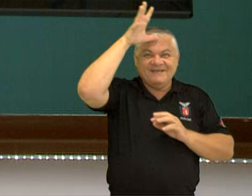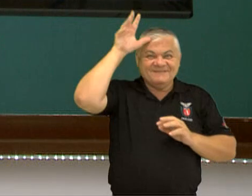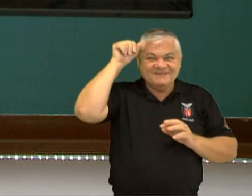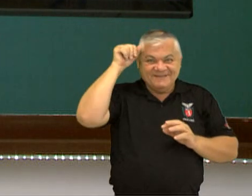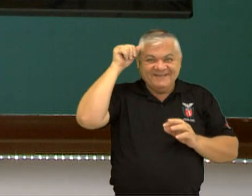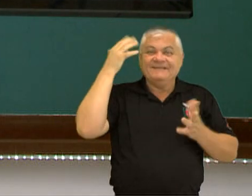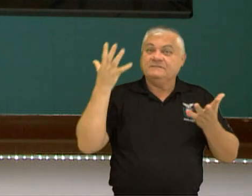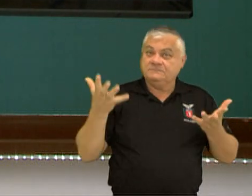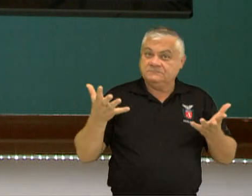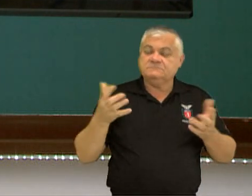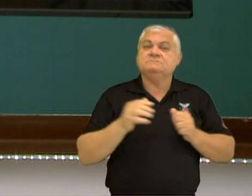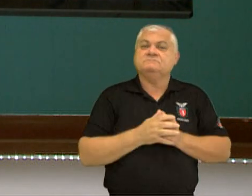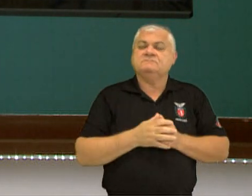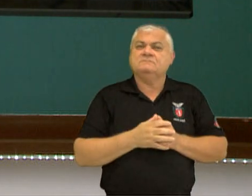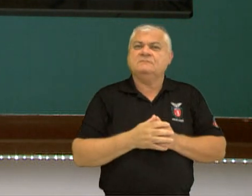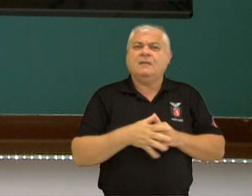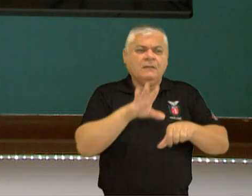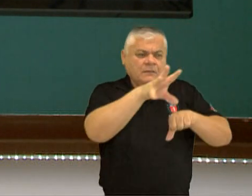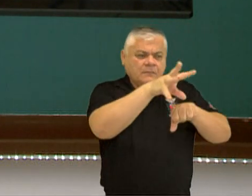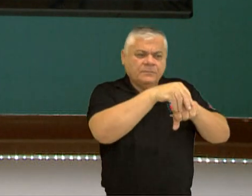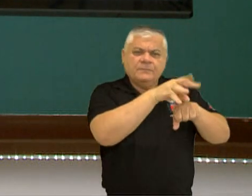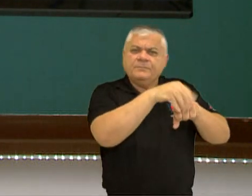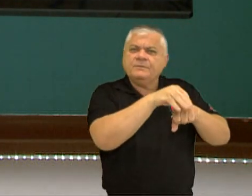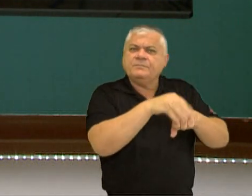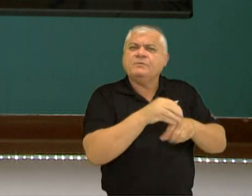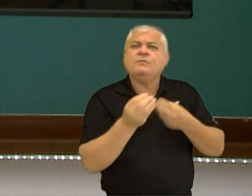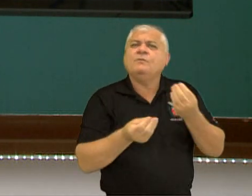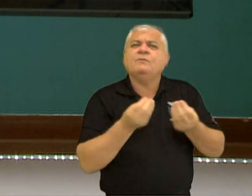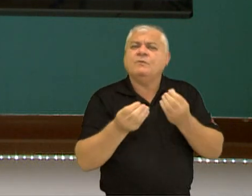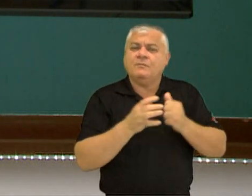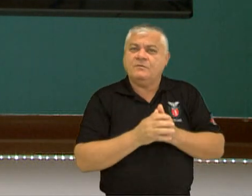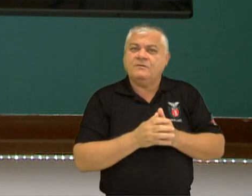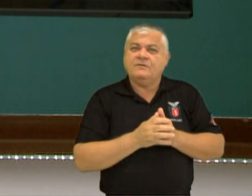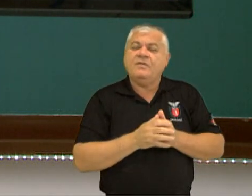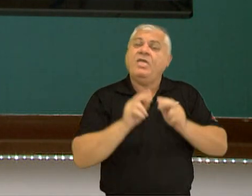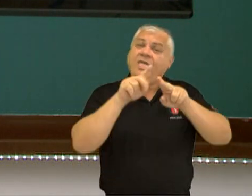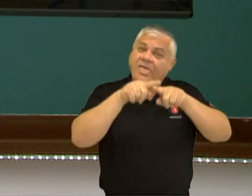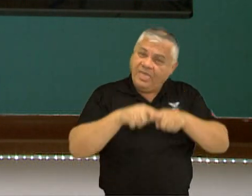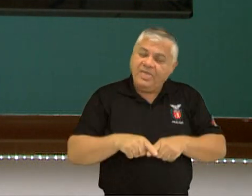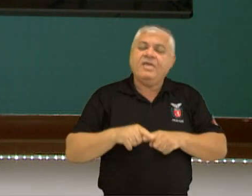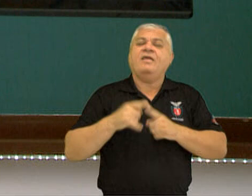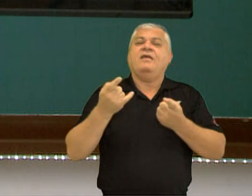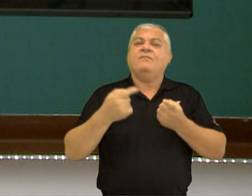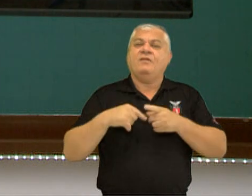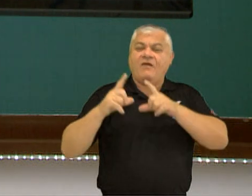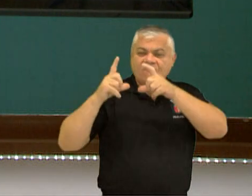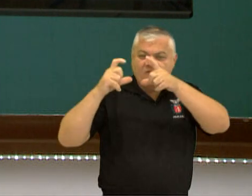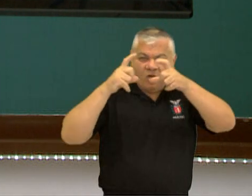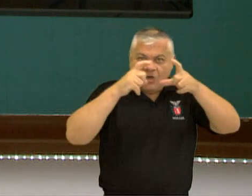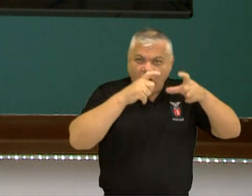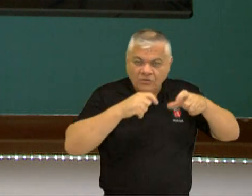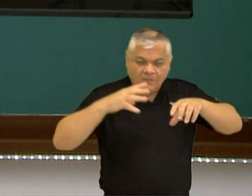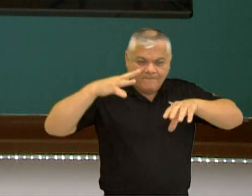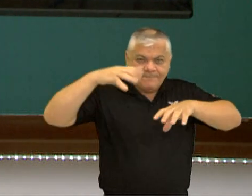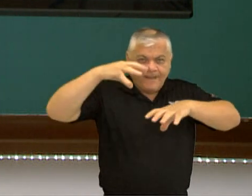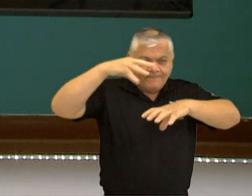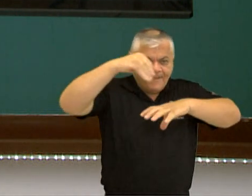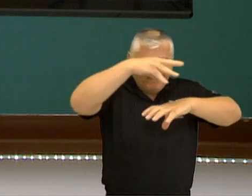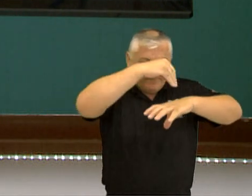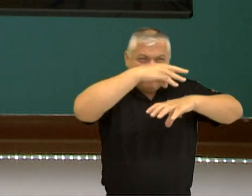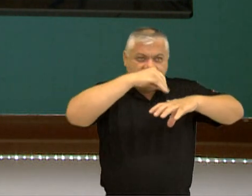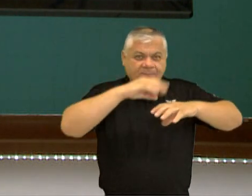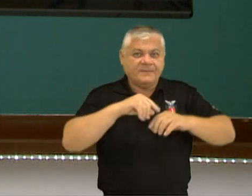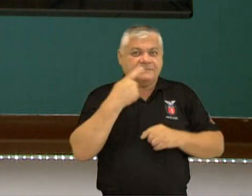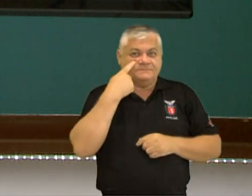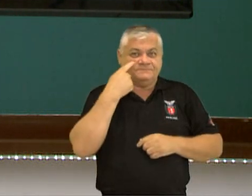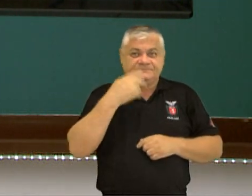essas informações todas, como que elas podem ser obtidas? Por meio dessas imagens e pelo processamento delas. Olha a imagem